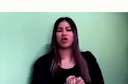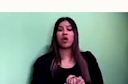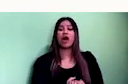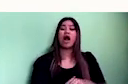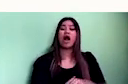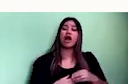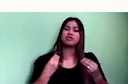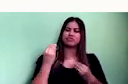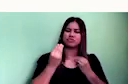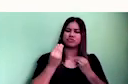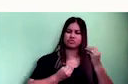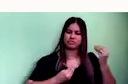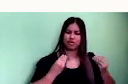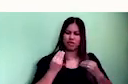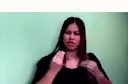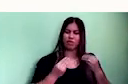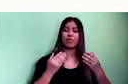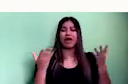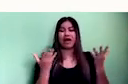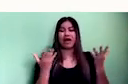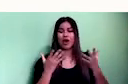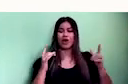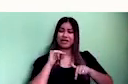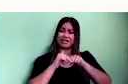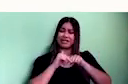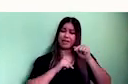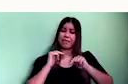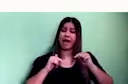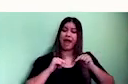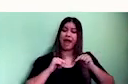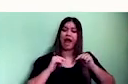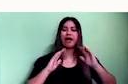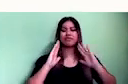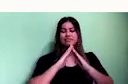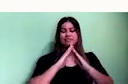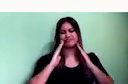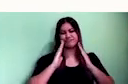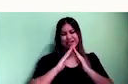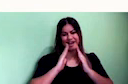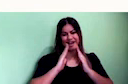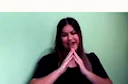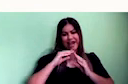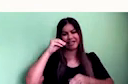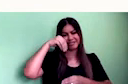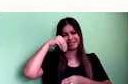está em trabalho aí, home office, é muito bom para justamente isso, você